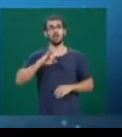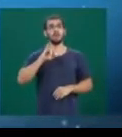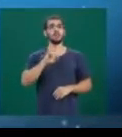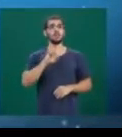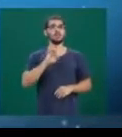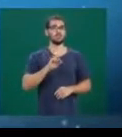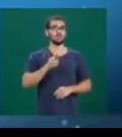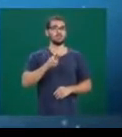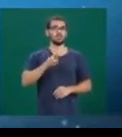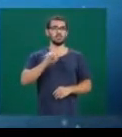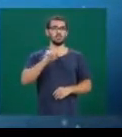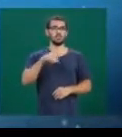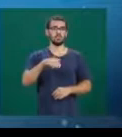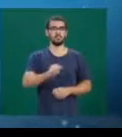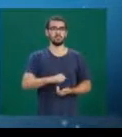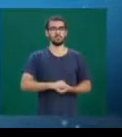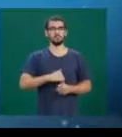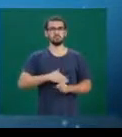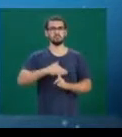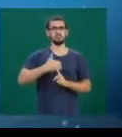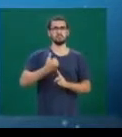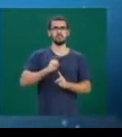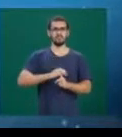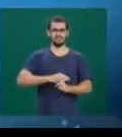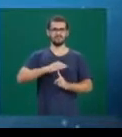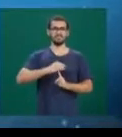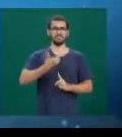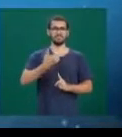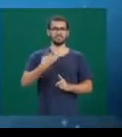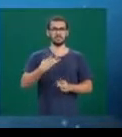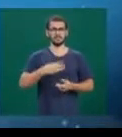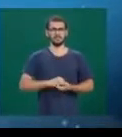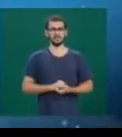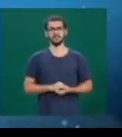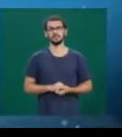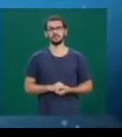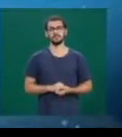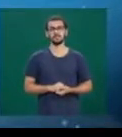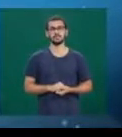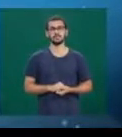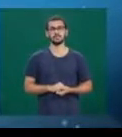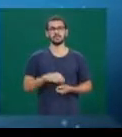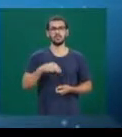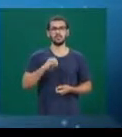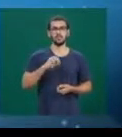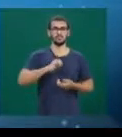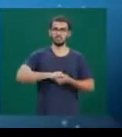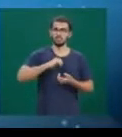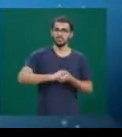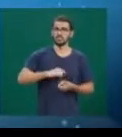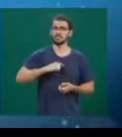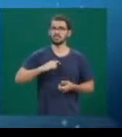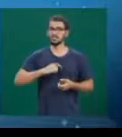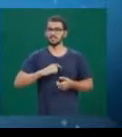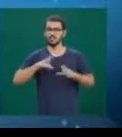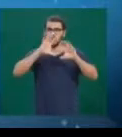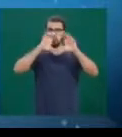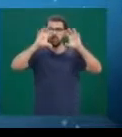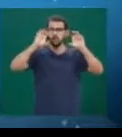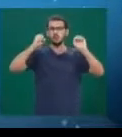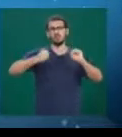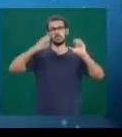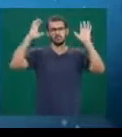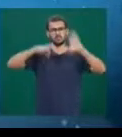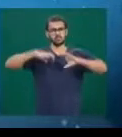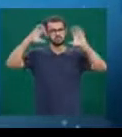de 18 e máxima de 24 graus. E em Monte Carmelo, o tempo deve ficar nublado e com pancadas de chuva a qualquer hora do